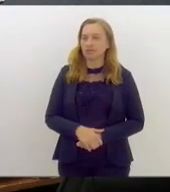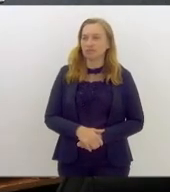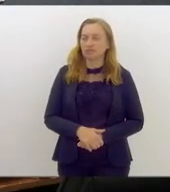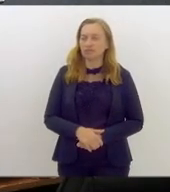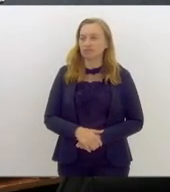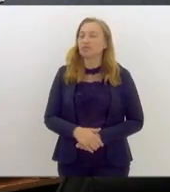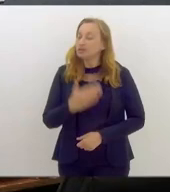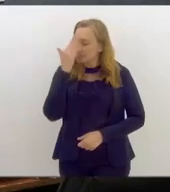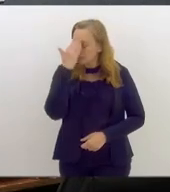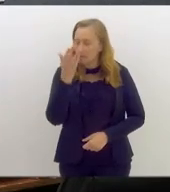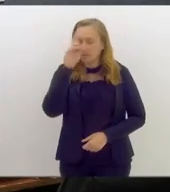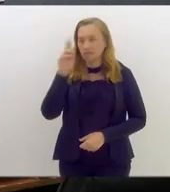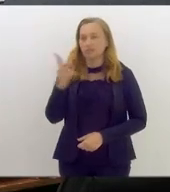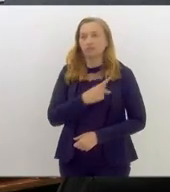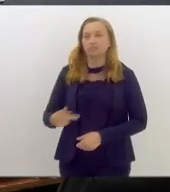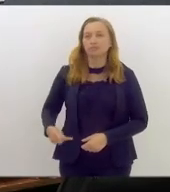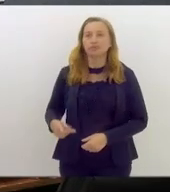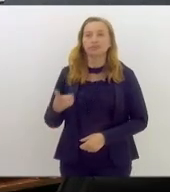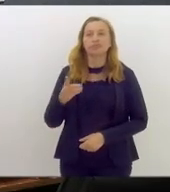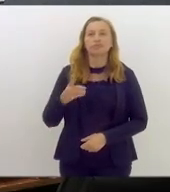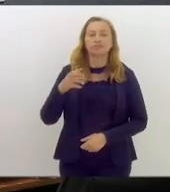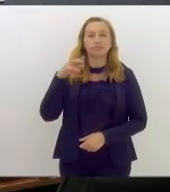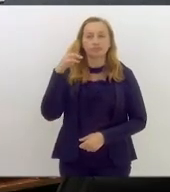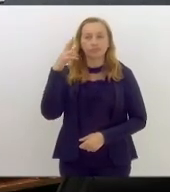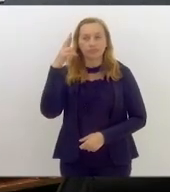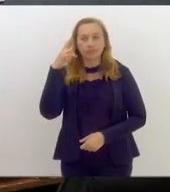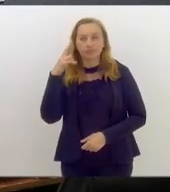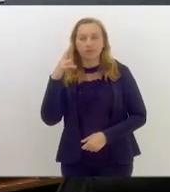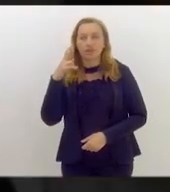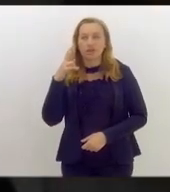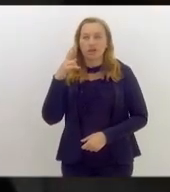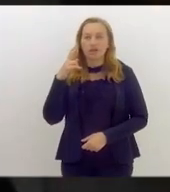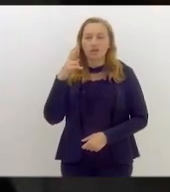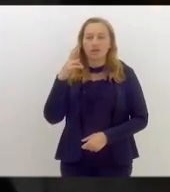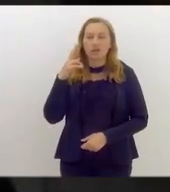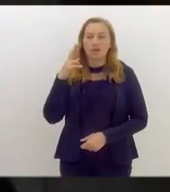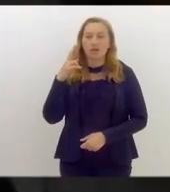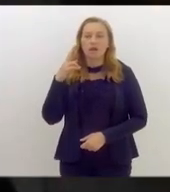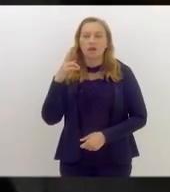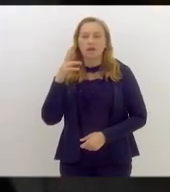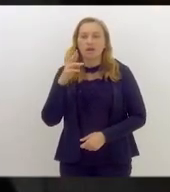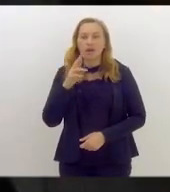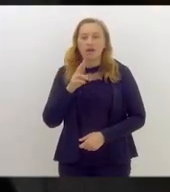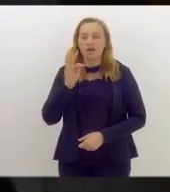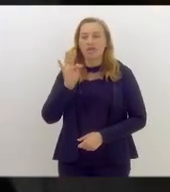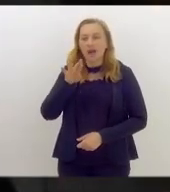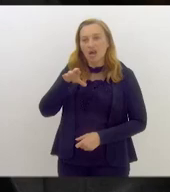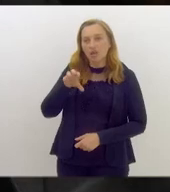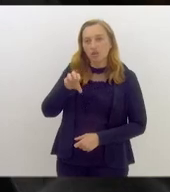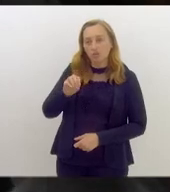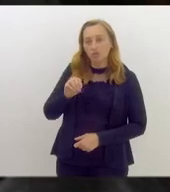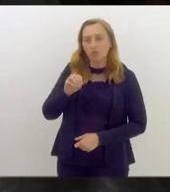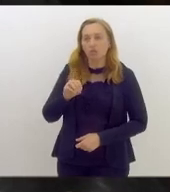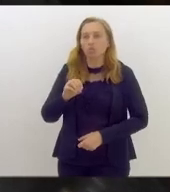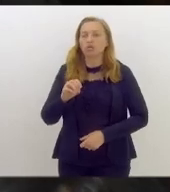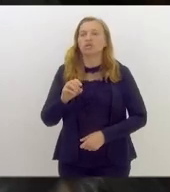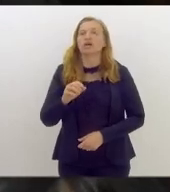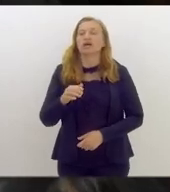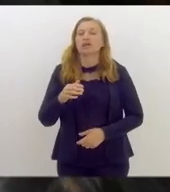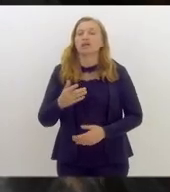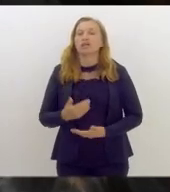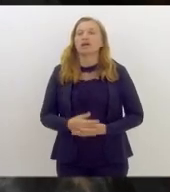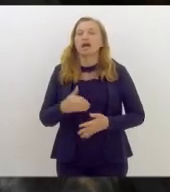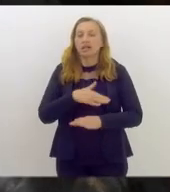Obrigado Presidente Renato Zaca hoje no comando do nosso expediente Inicial Eu quero saudar